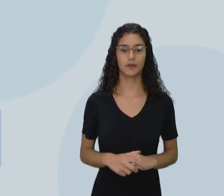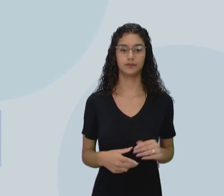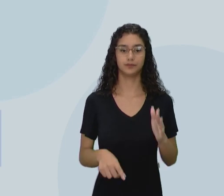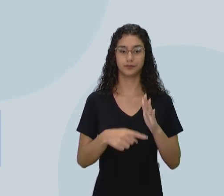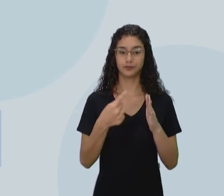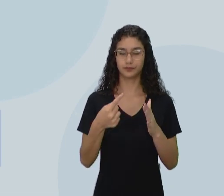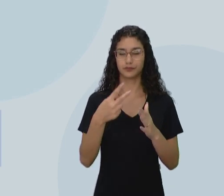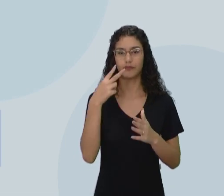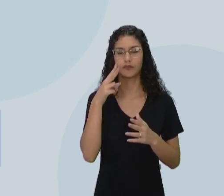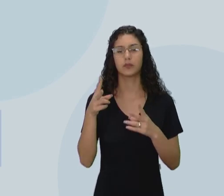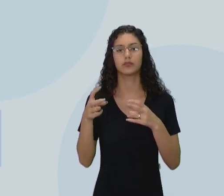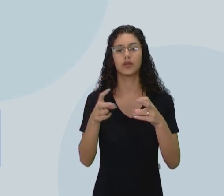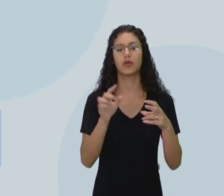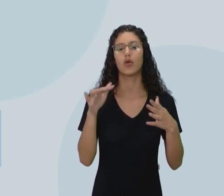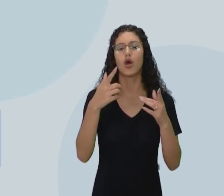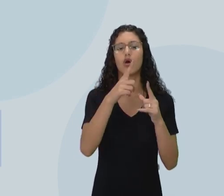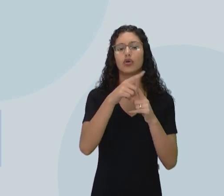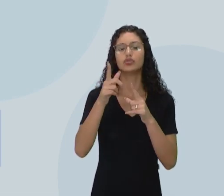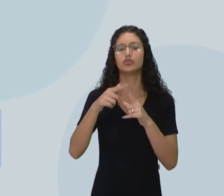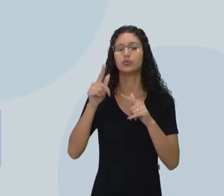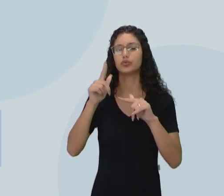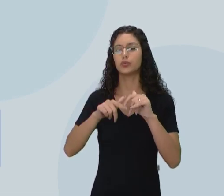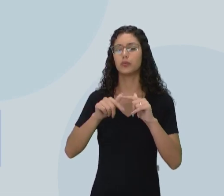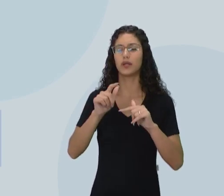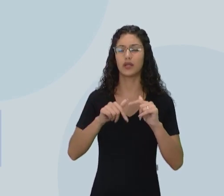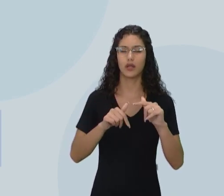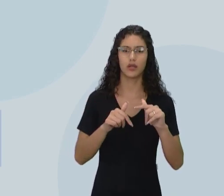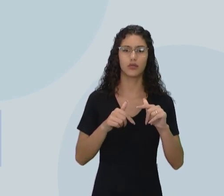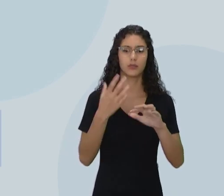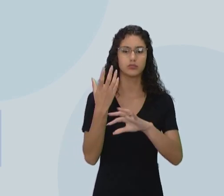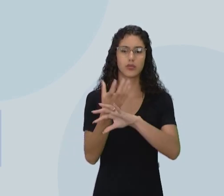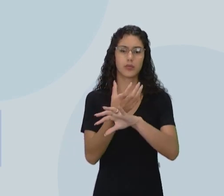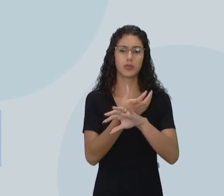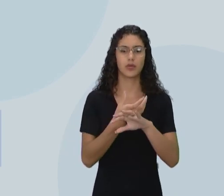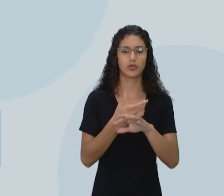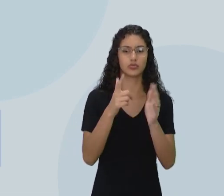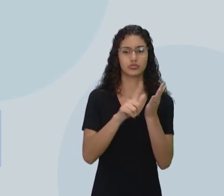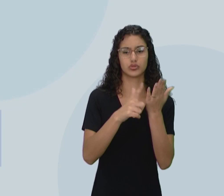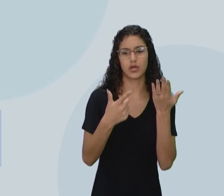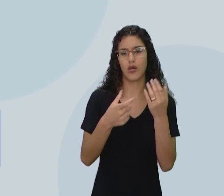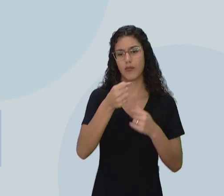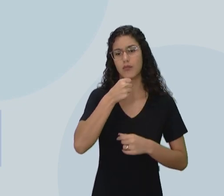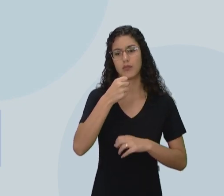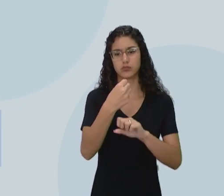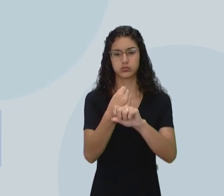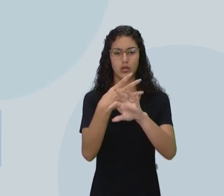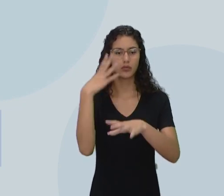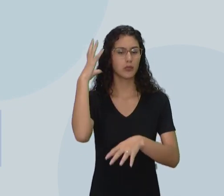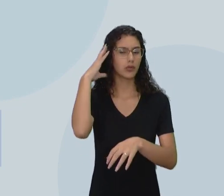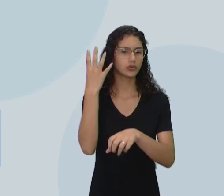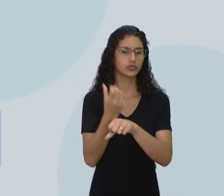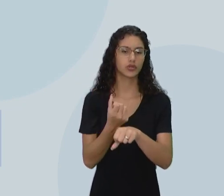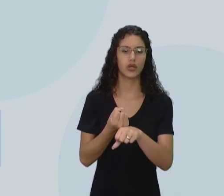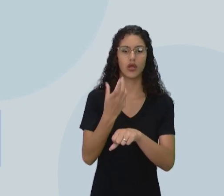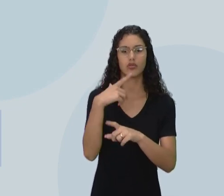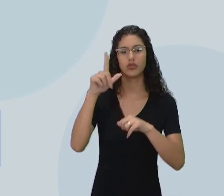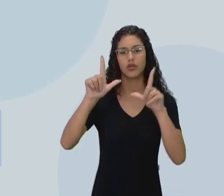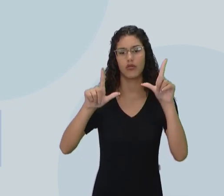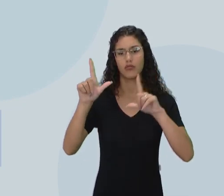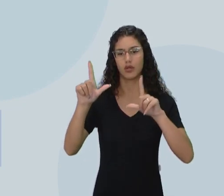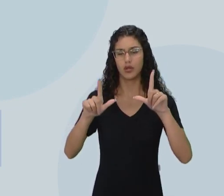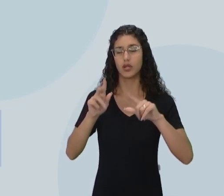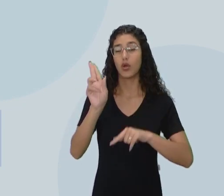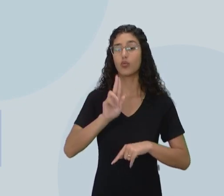Primeira coisa que você vai verificar é que tipo de conteúdo, a matéria de jornal, a reportagem online, o podcast ou o programa de